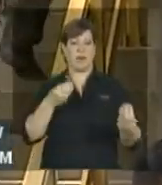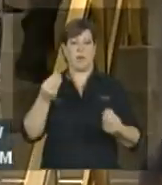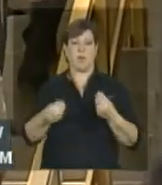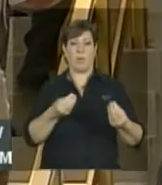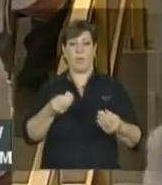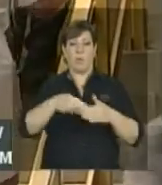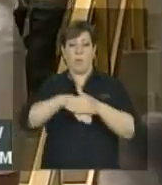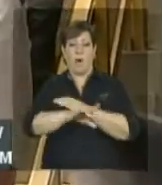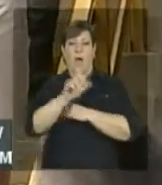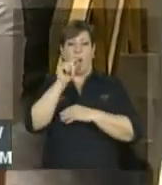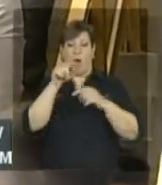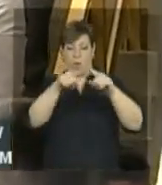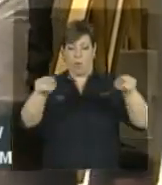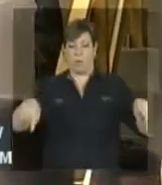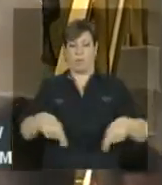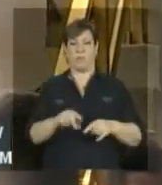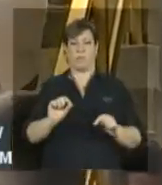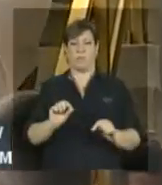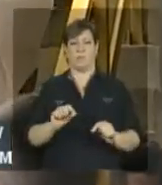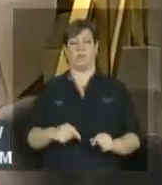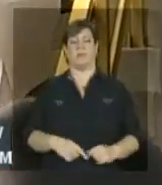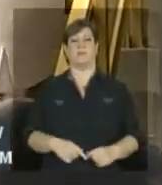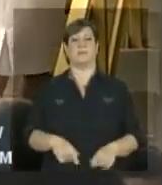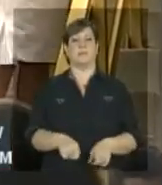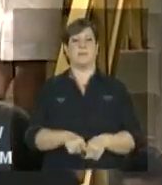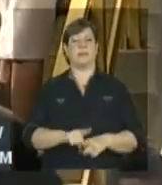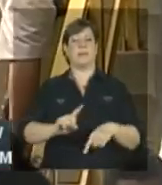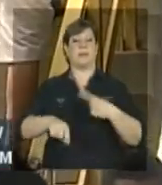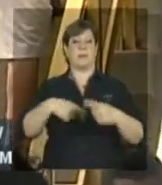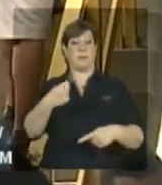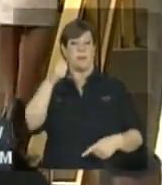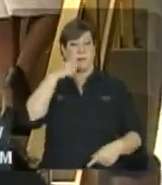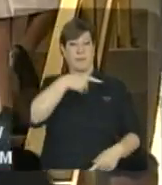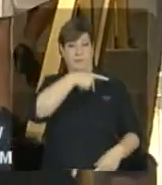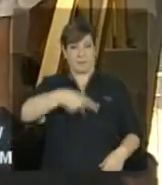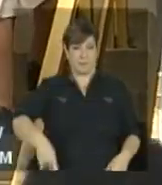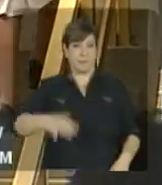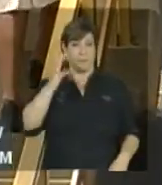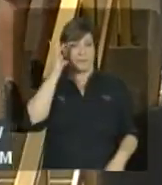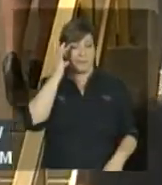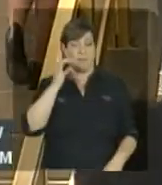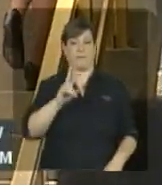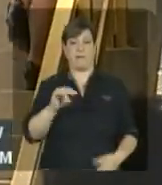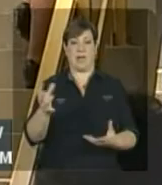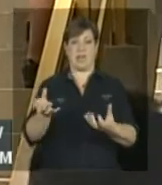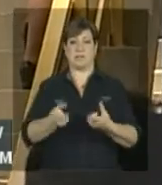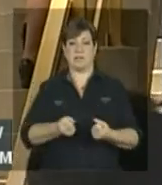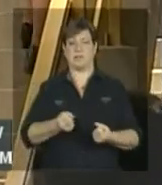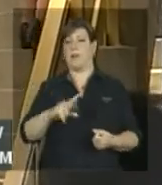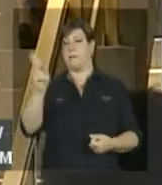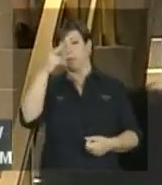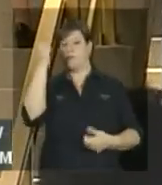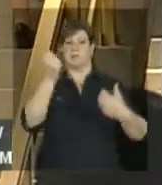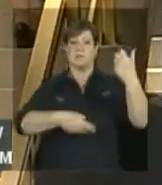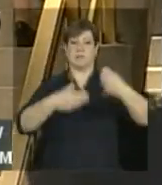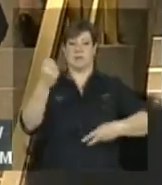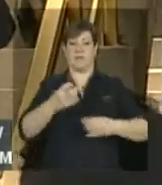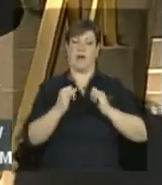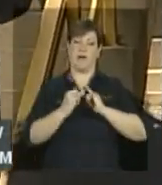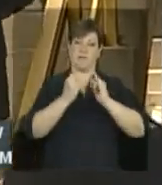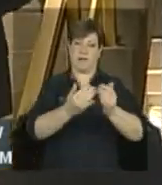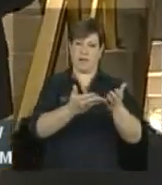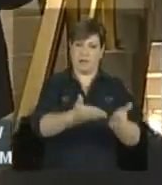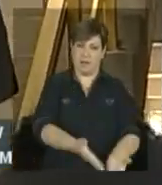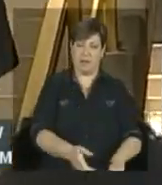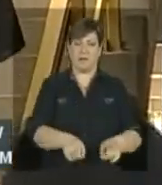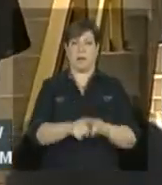reservatório final. Depois está previsto que a presidenta receba explicações,